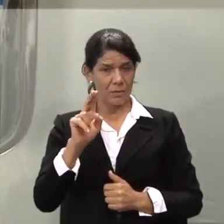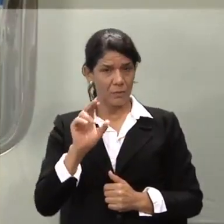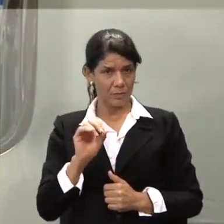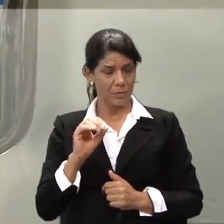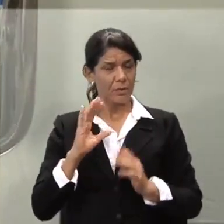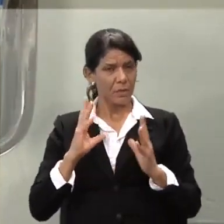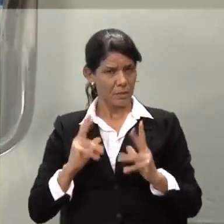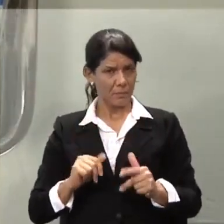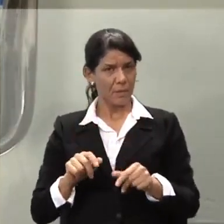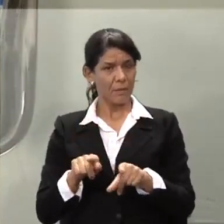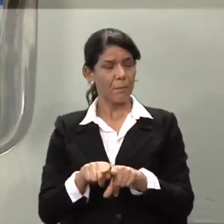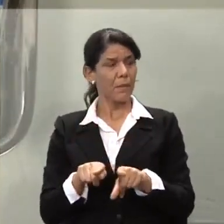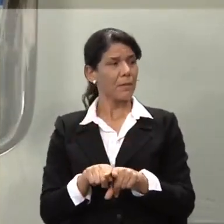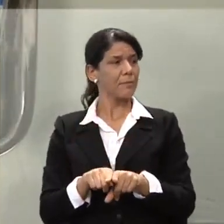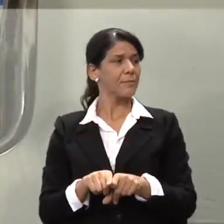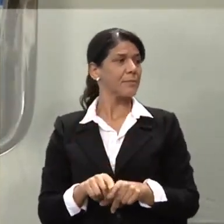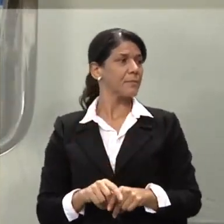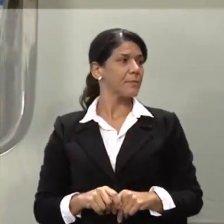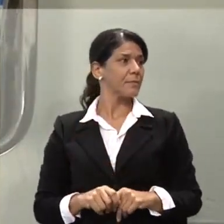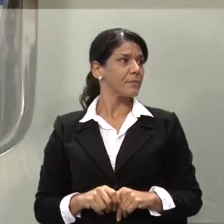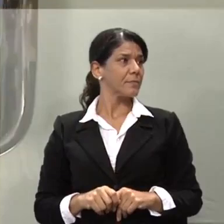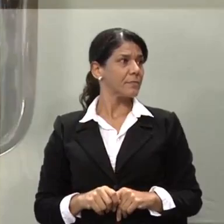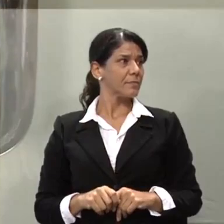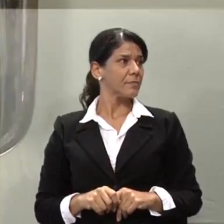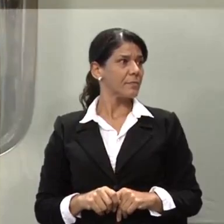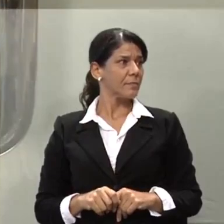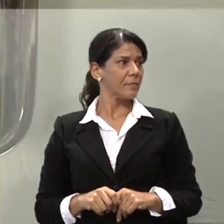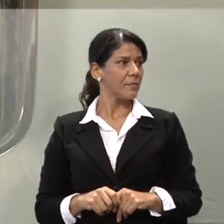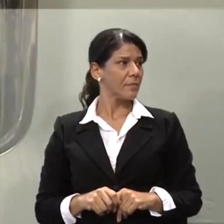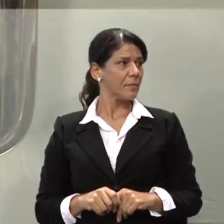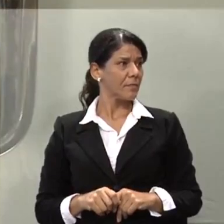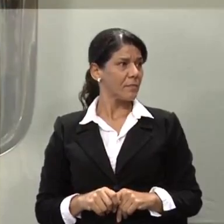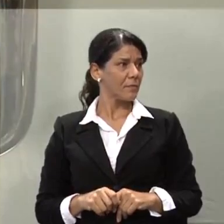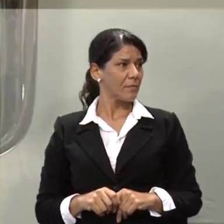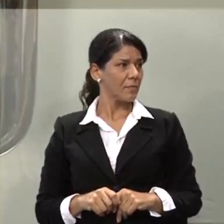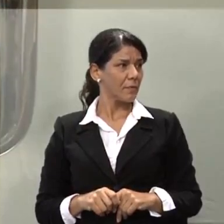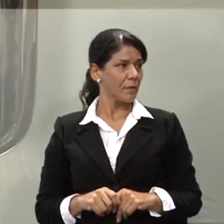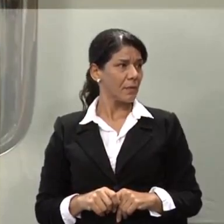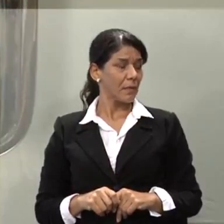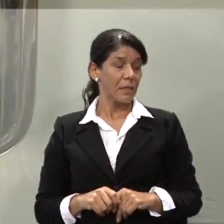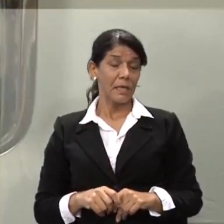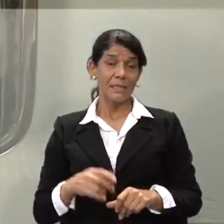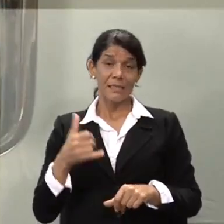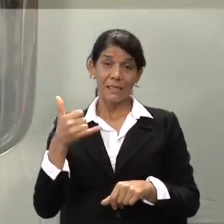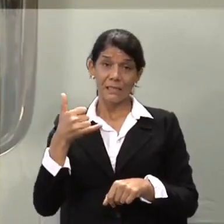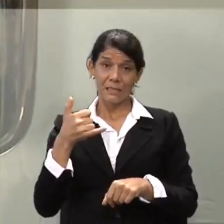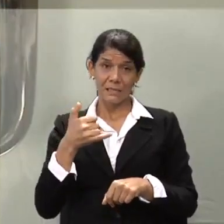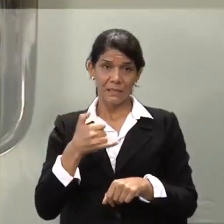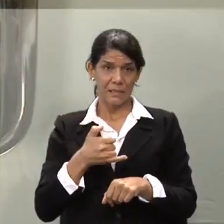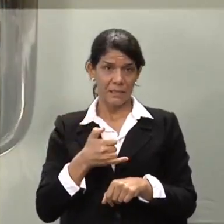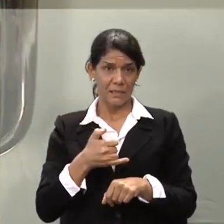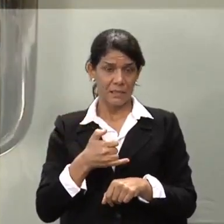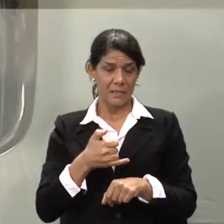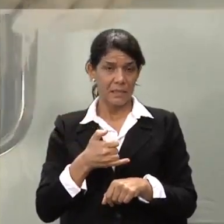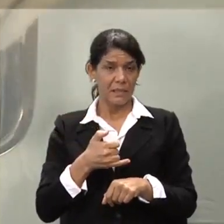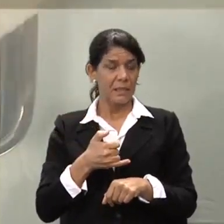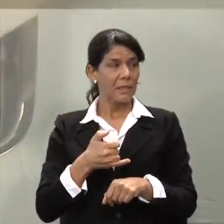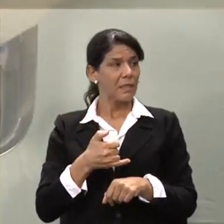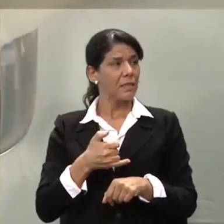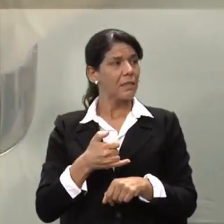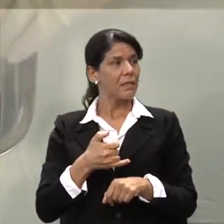50%. A seringa está em